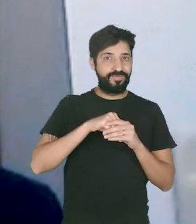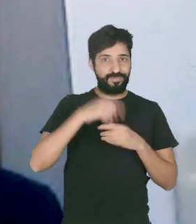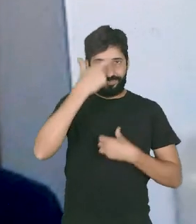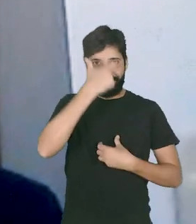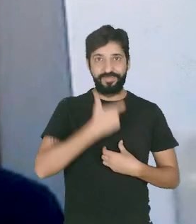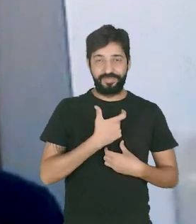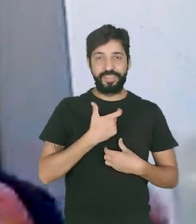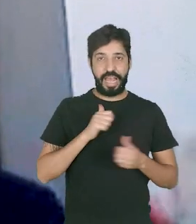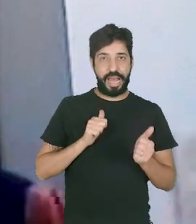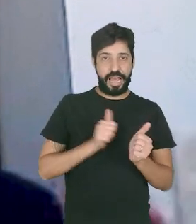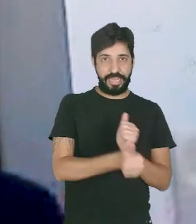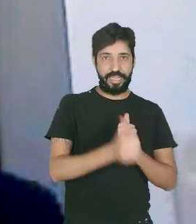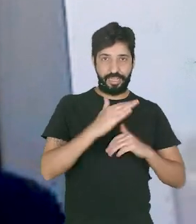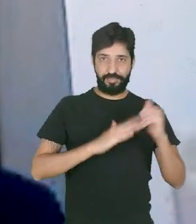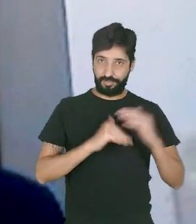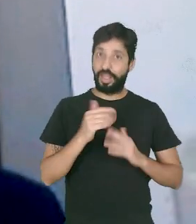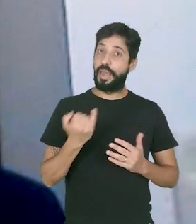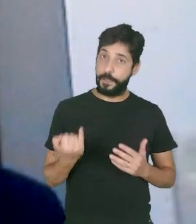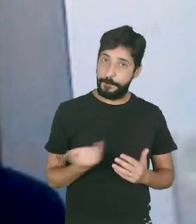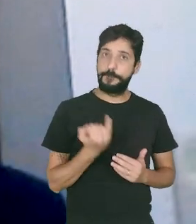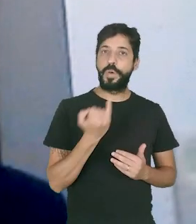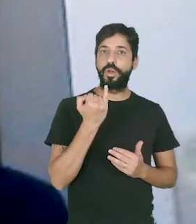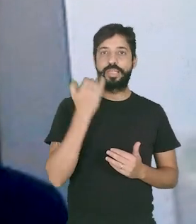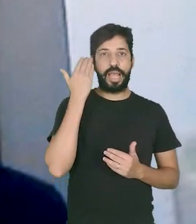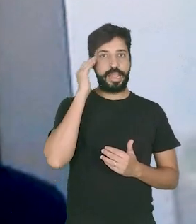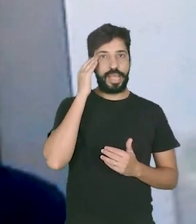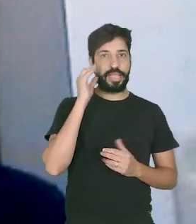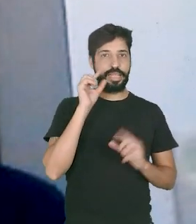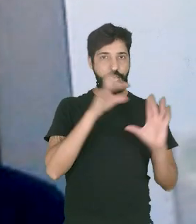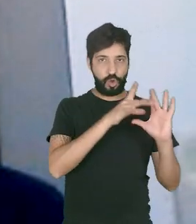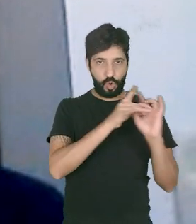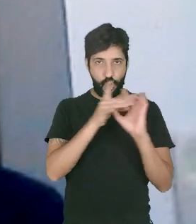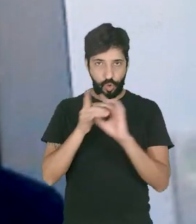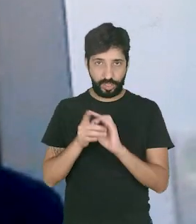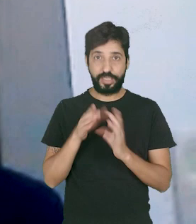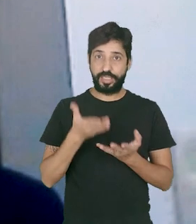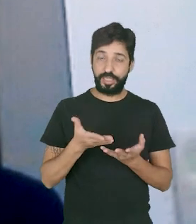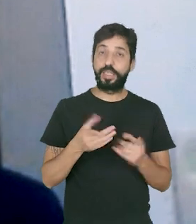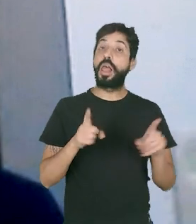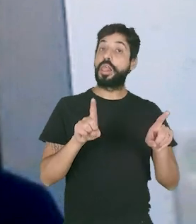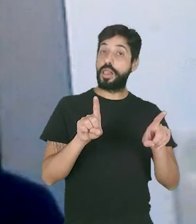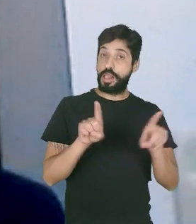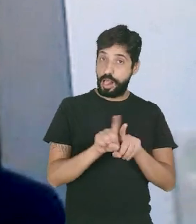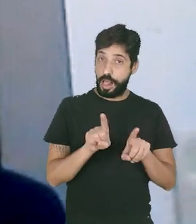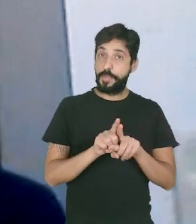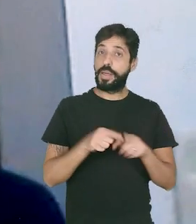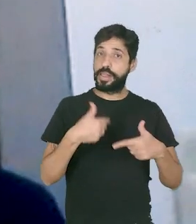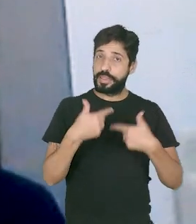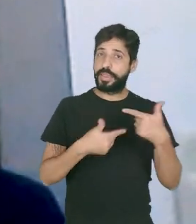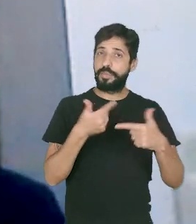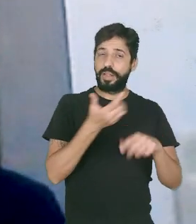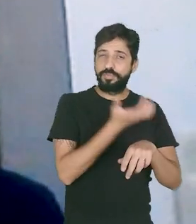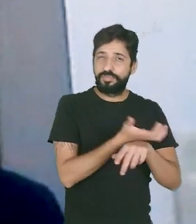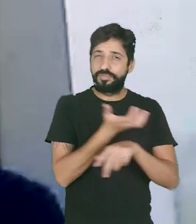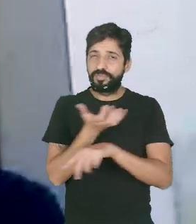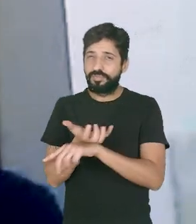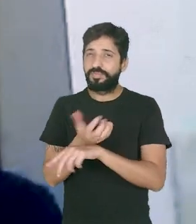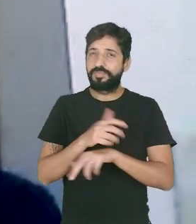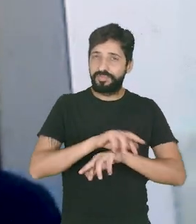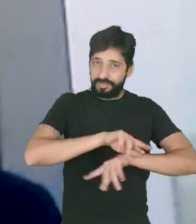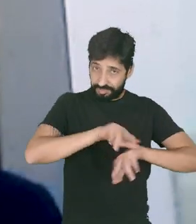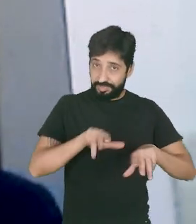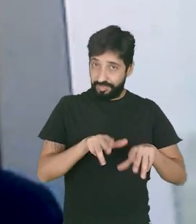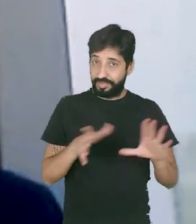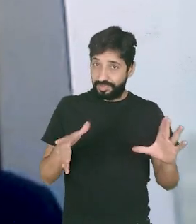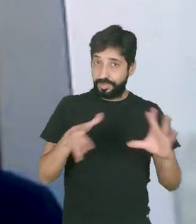vai precisar ter. Então, isso é importante a gente poder entender esse contexto. E, do mesmo modo, poder trabalhar interdisciplinarmente, uma vez